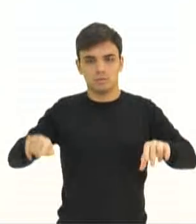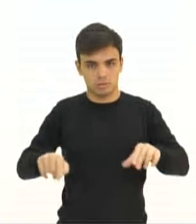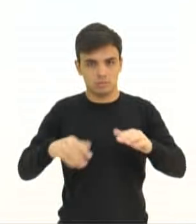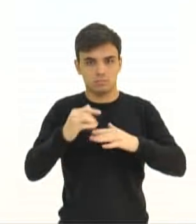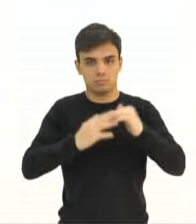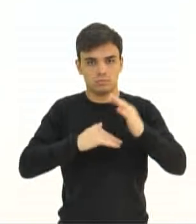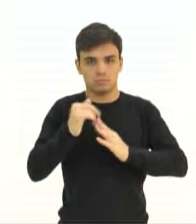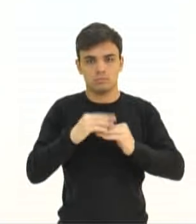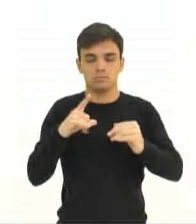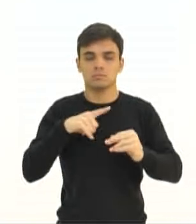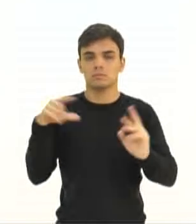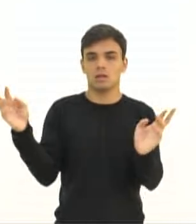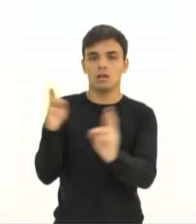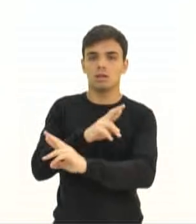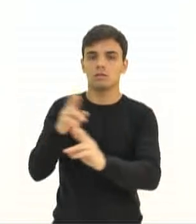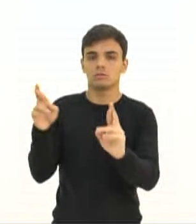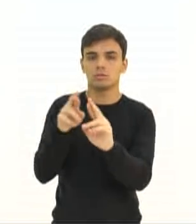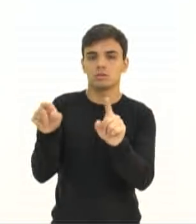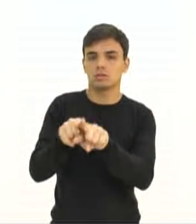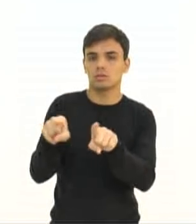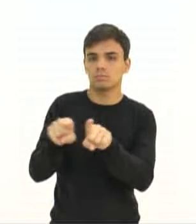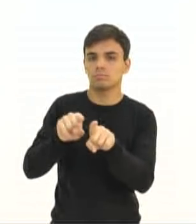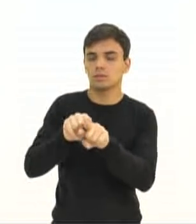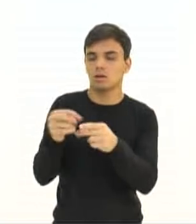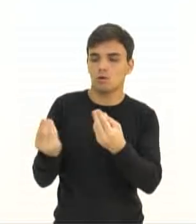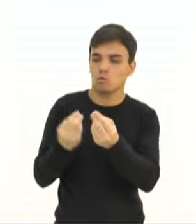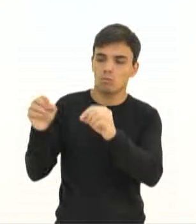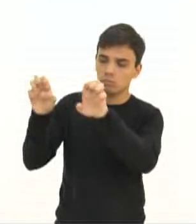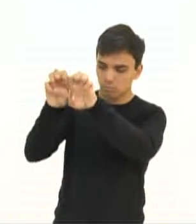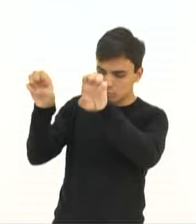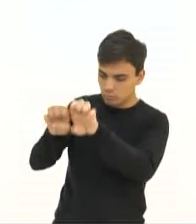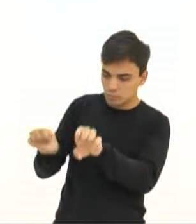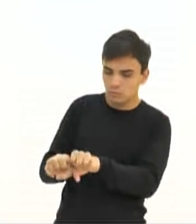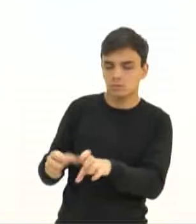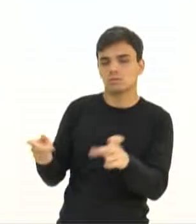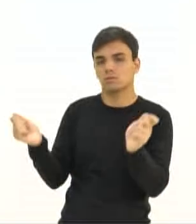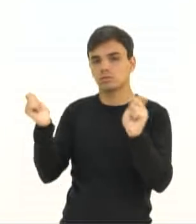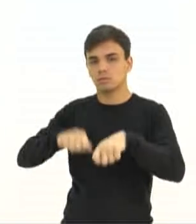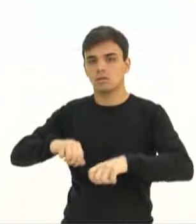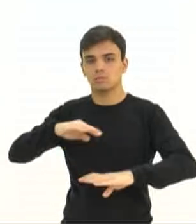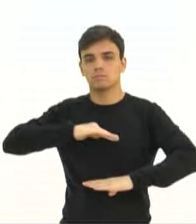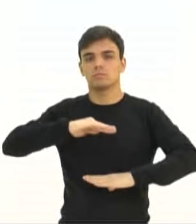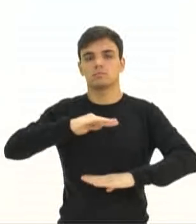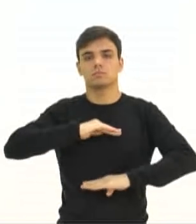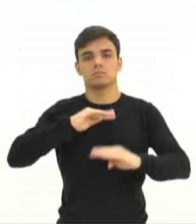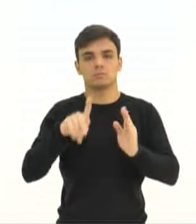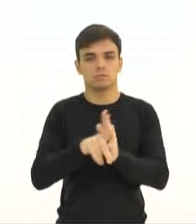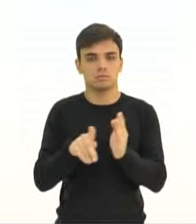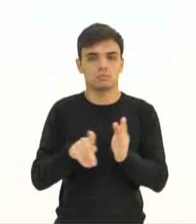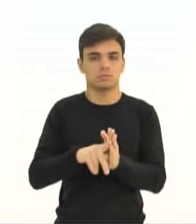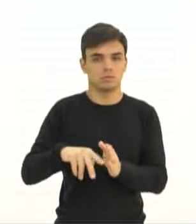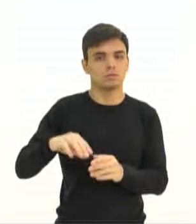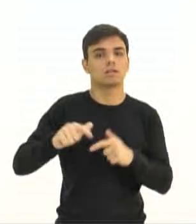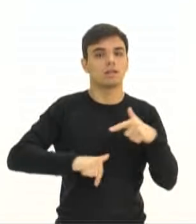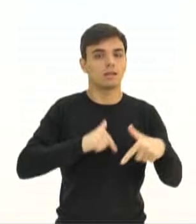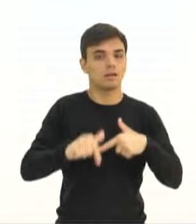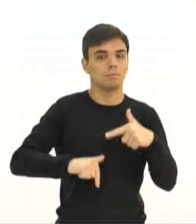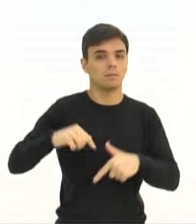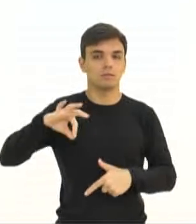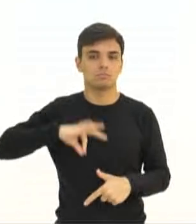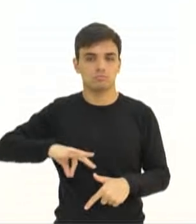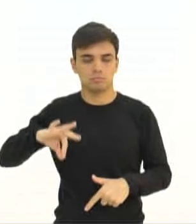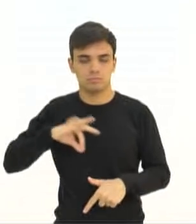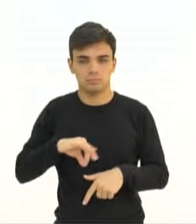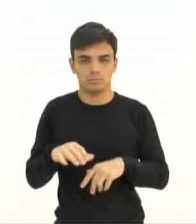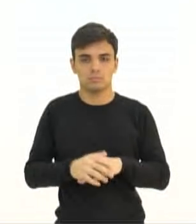estão relacionadas com essa ideia de uma infraestrutura, de uma condição de geração ali de emprego e renda. E aí isso atrai